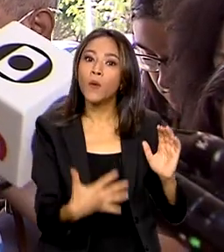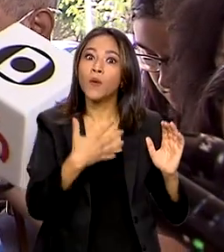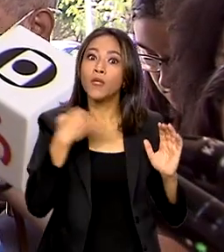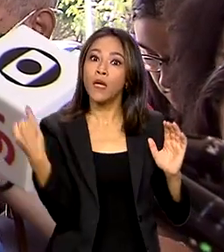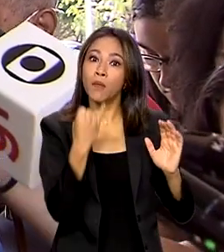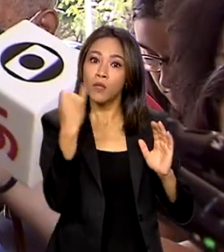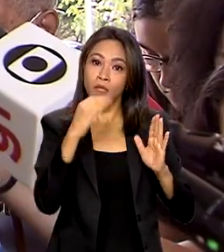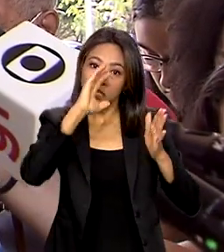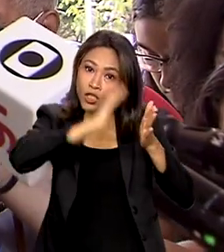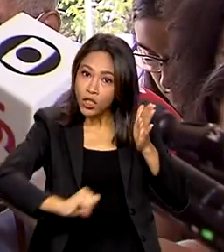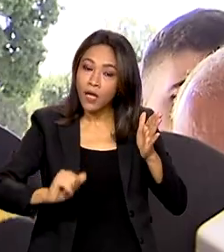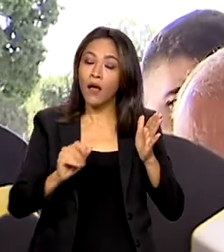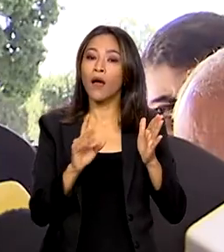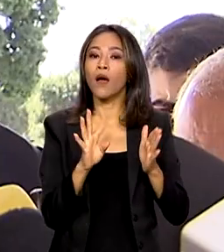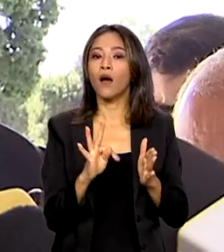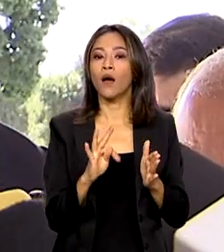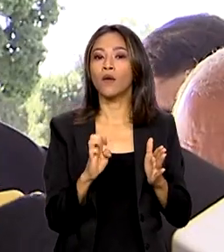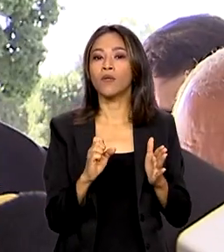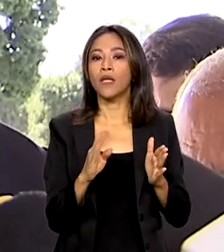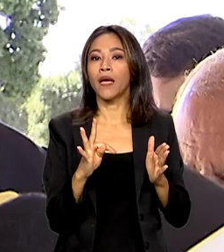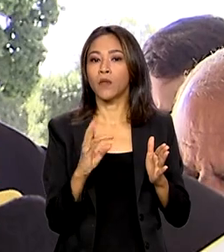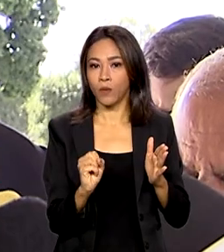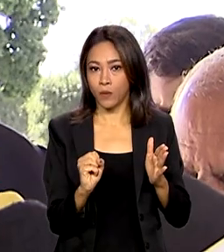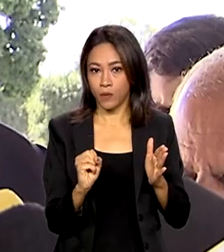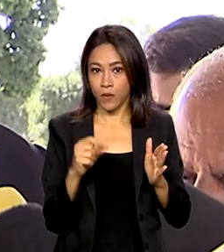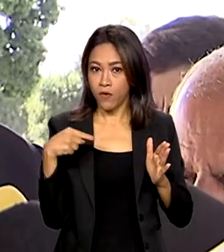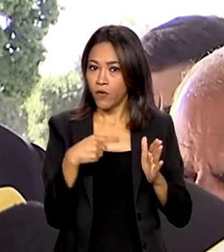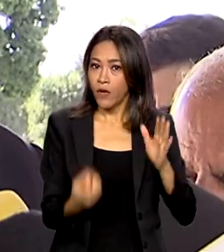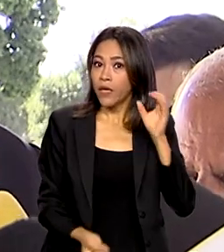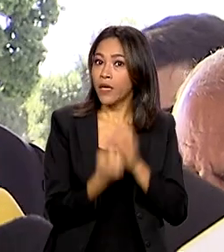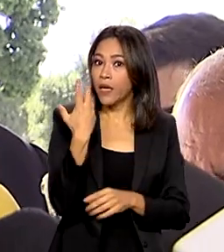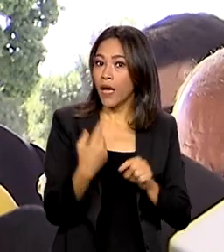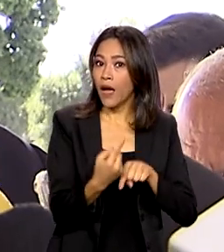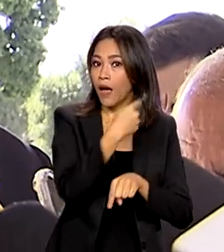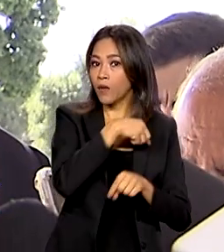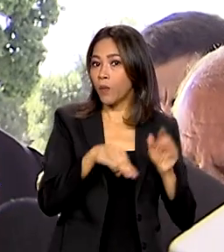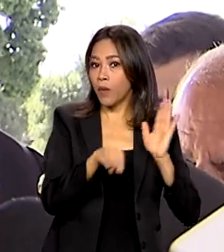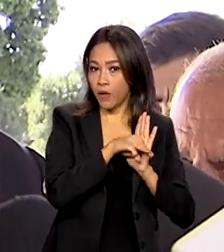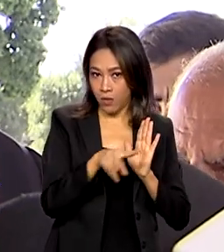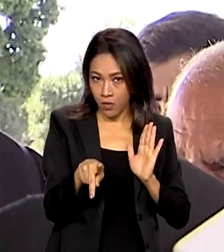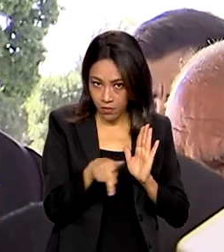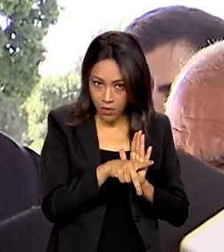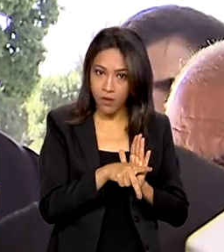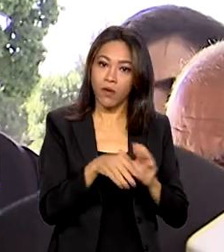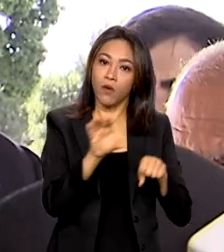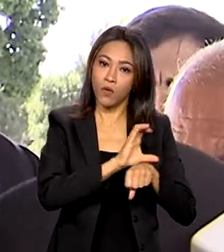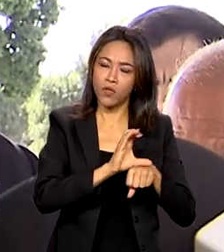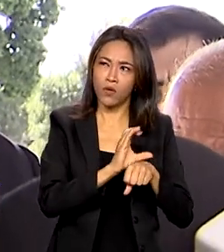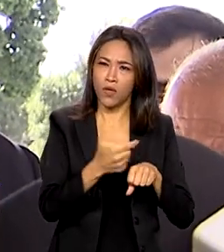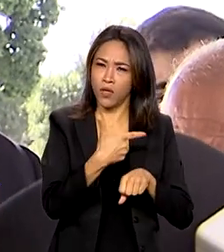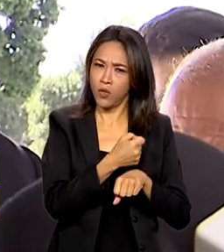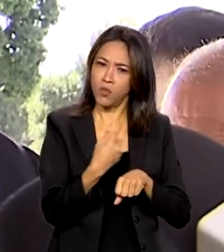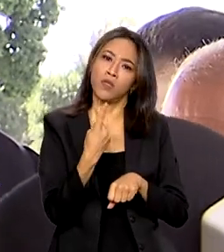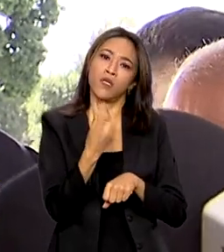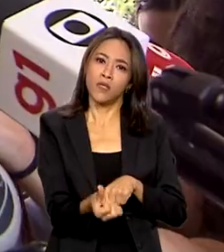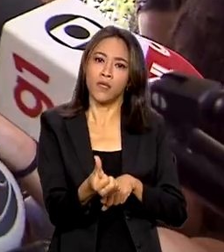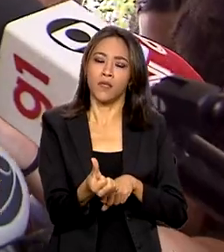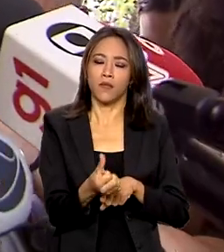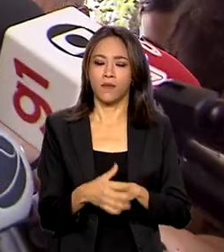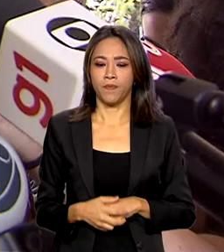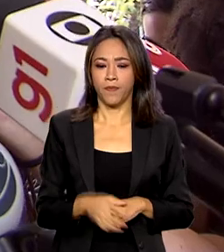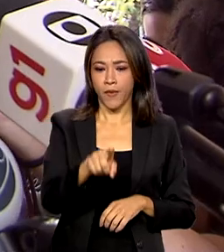do teto fiscal da Constituição o teto foi criado por meio de uma Emenda Constitucional em 2016